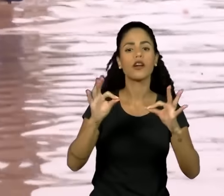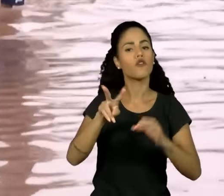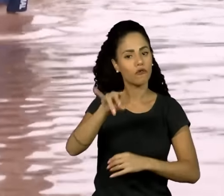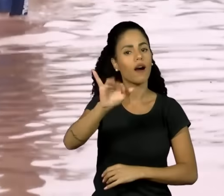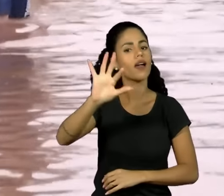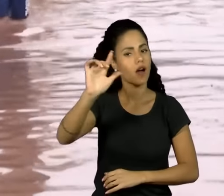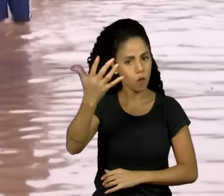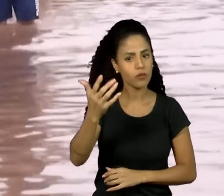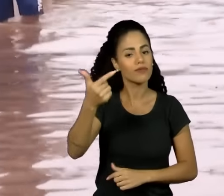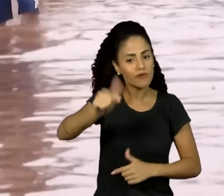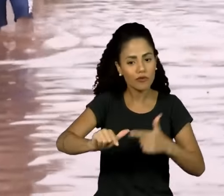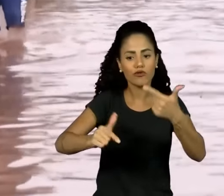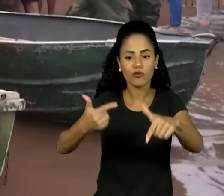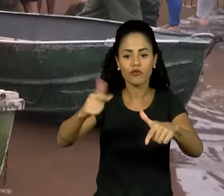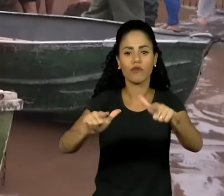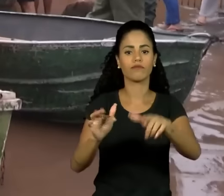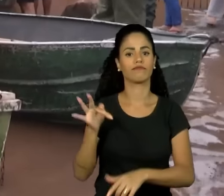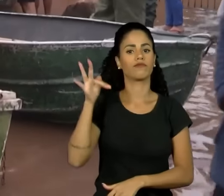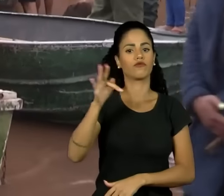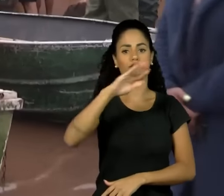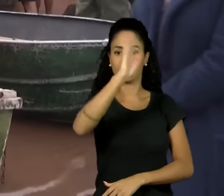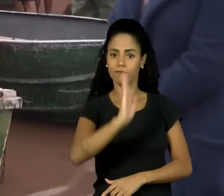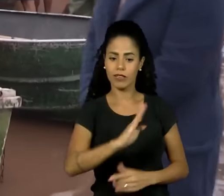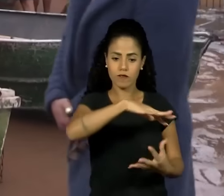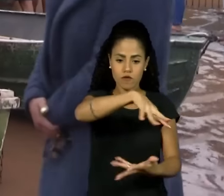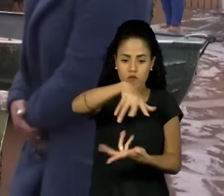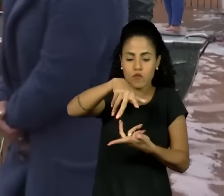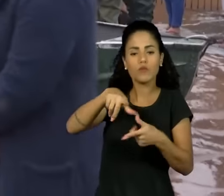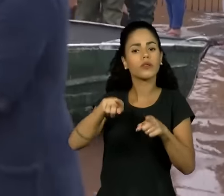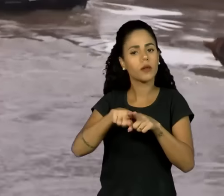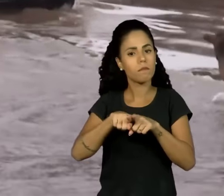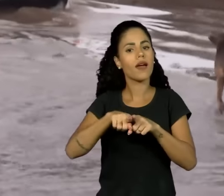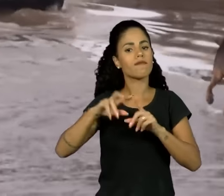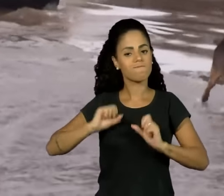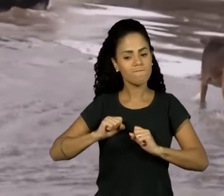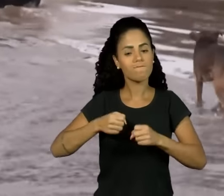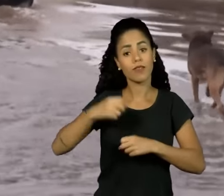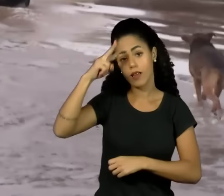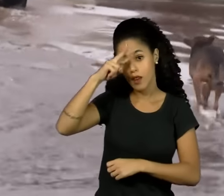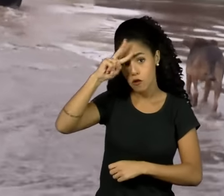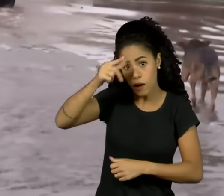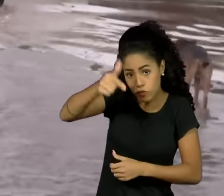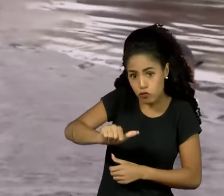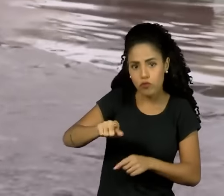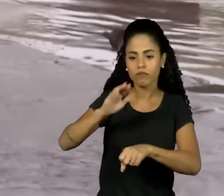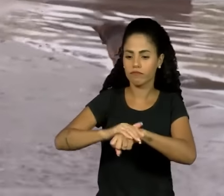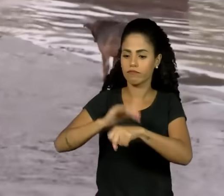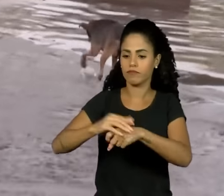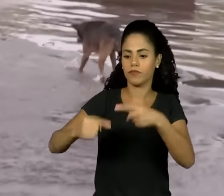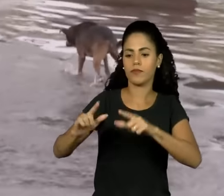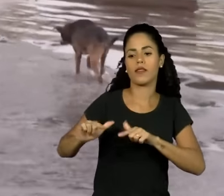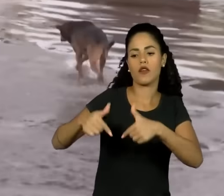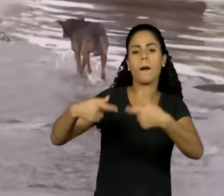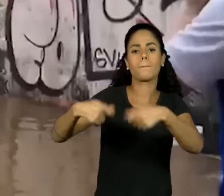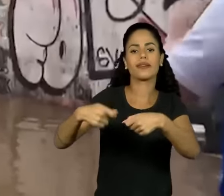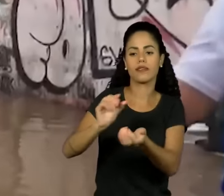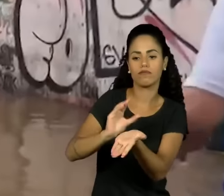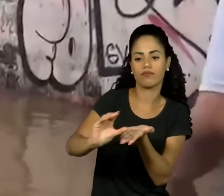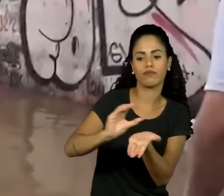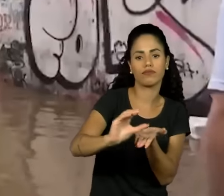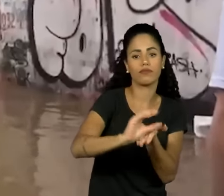com frequência no país e no mundo, reforçando a necessidade de políticas públicas e de recursos